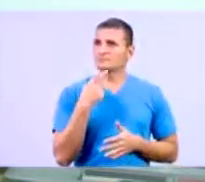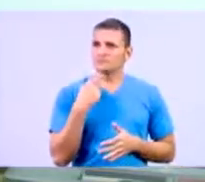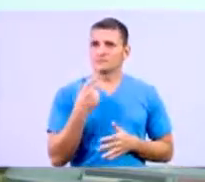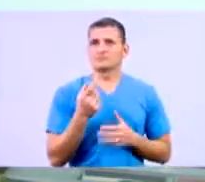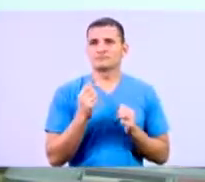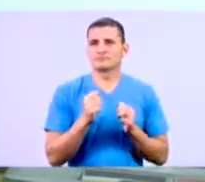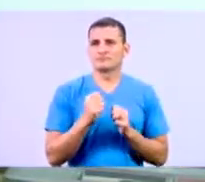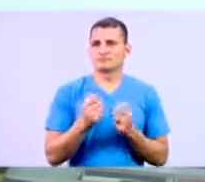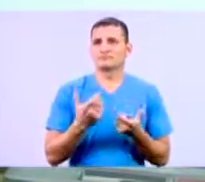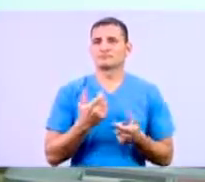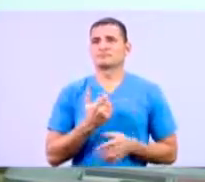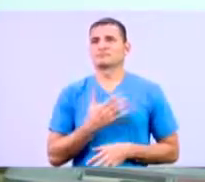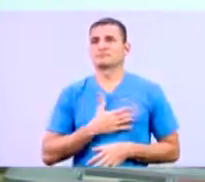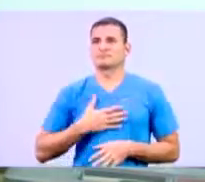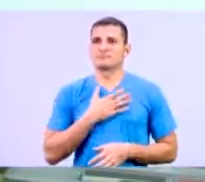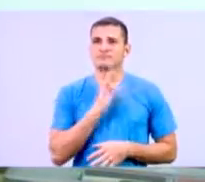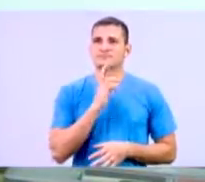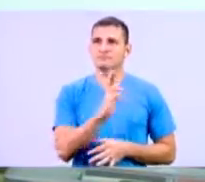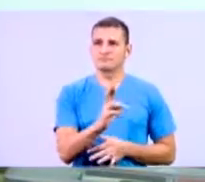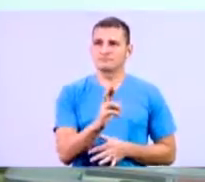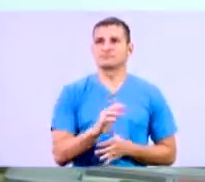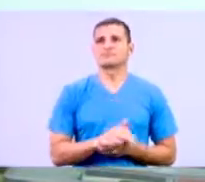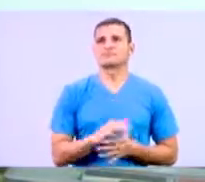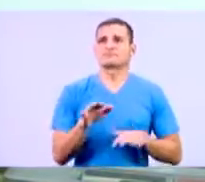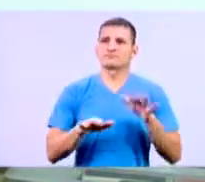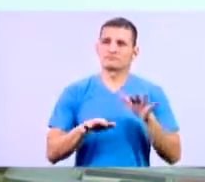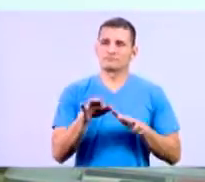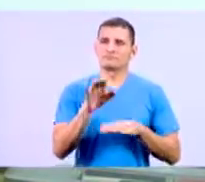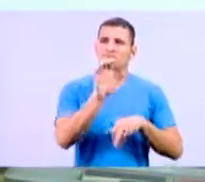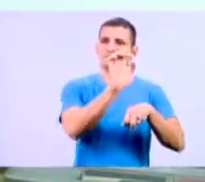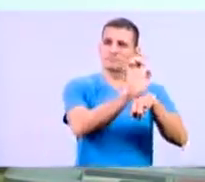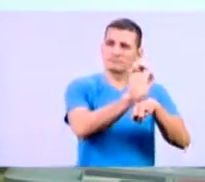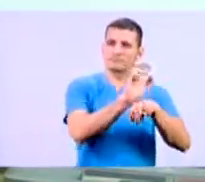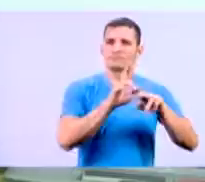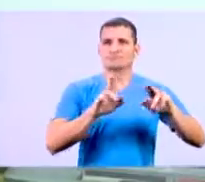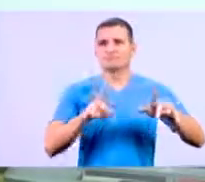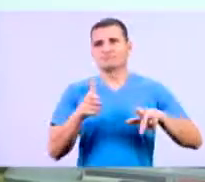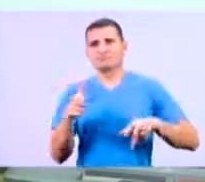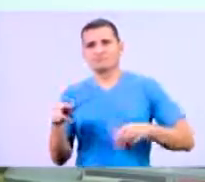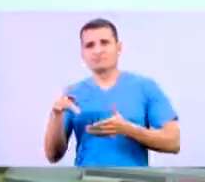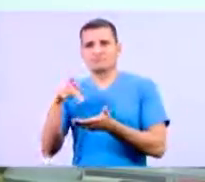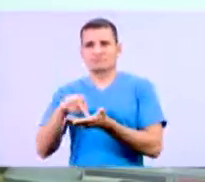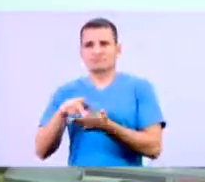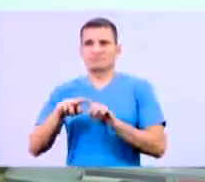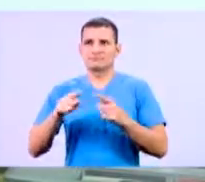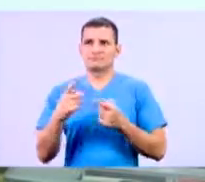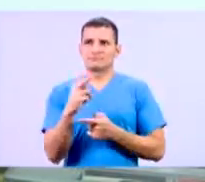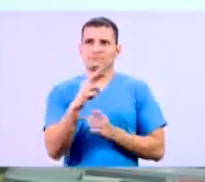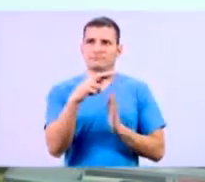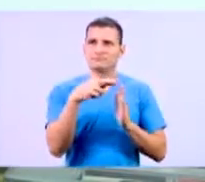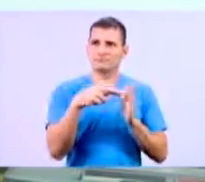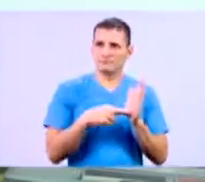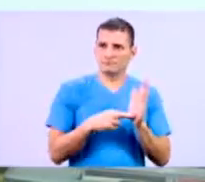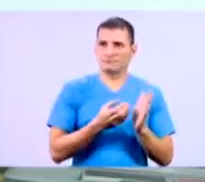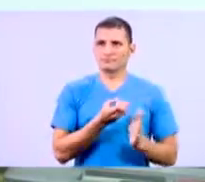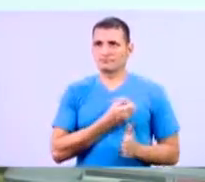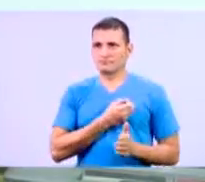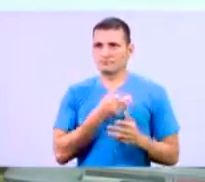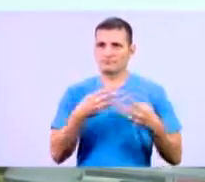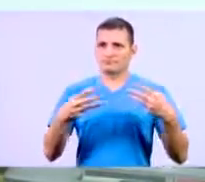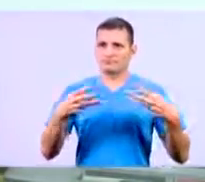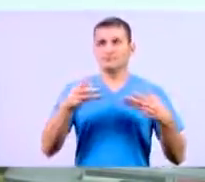gente vai ter todo o prazer de responder. Às vezes a realidade de um estado é diferente do outro, mas as regras e os protocolos de rede são os